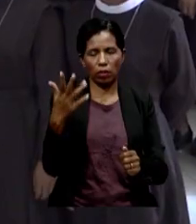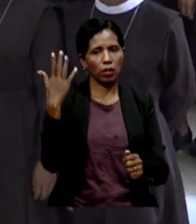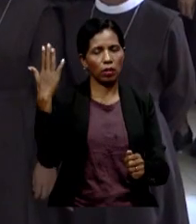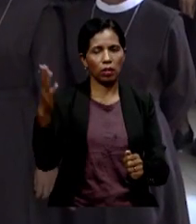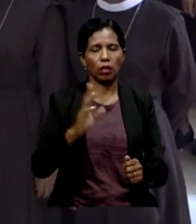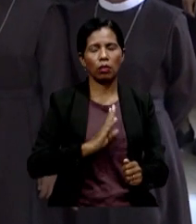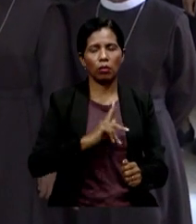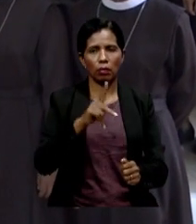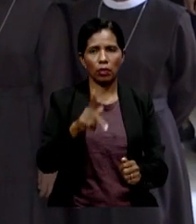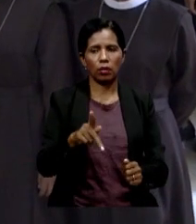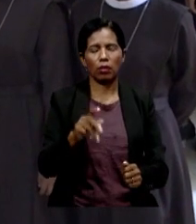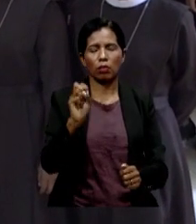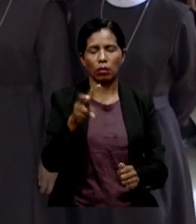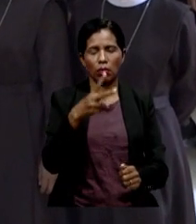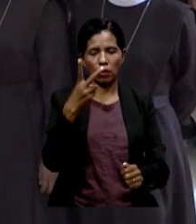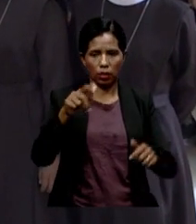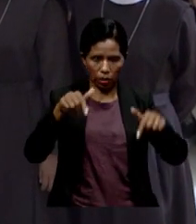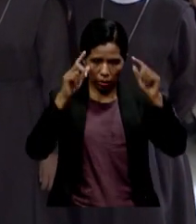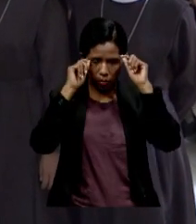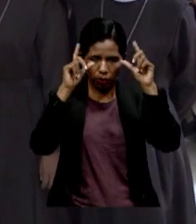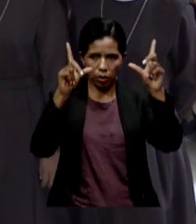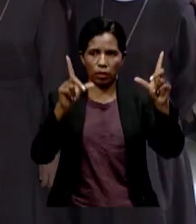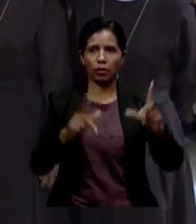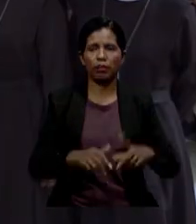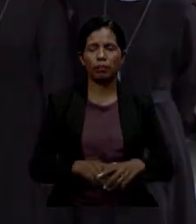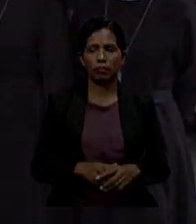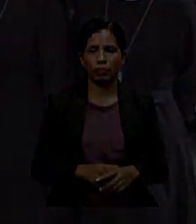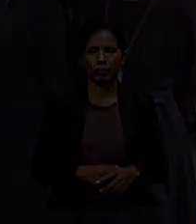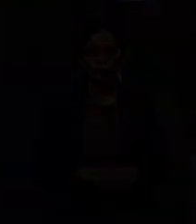iha kupan no sanulu resim rua e Timor Leste equipa cobertura Ziemen.